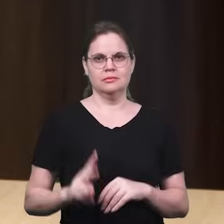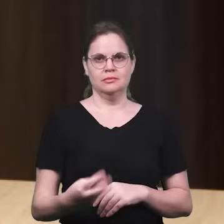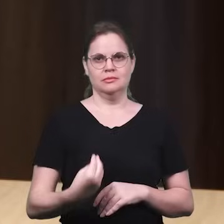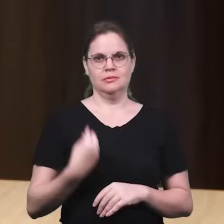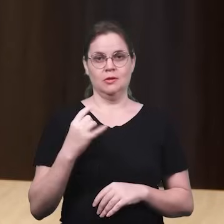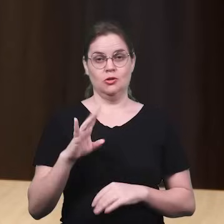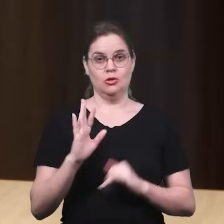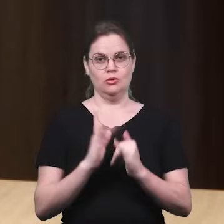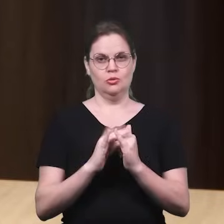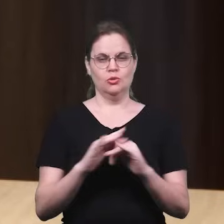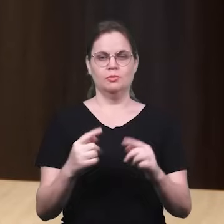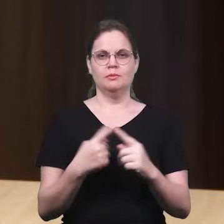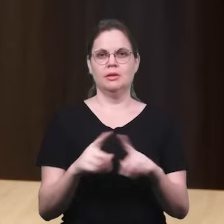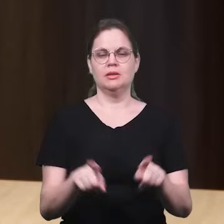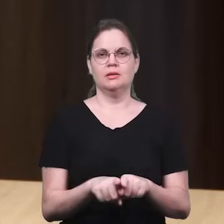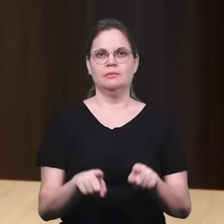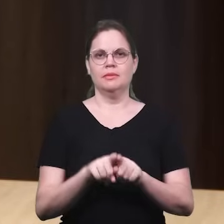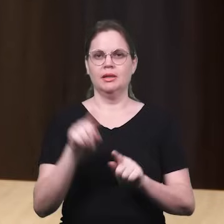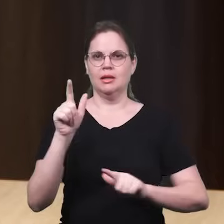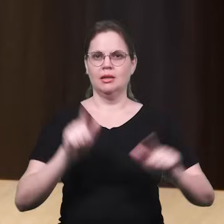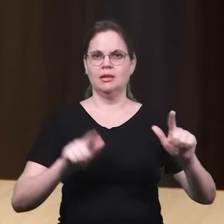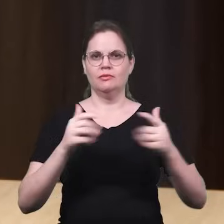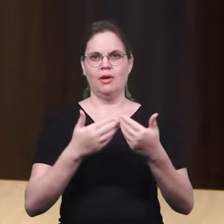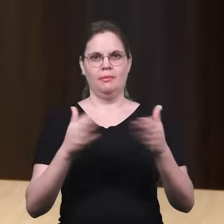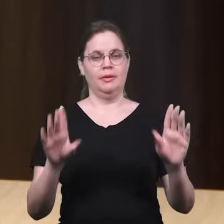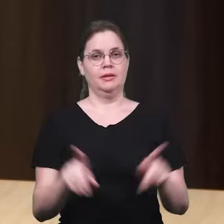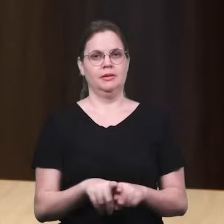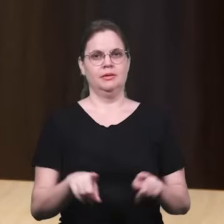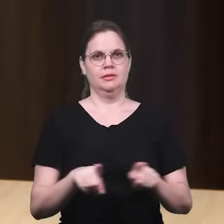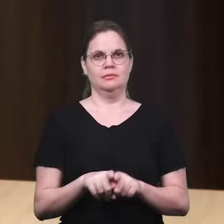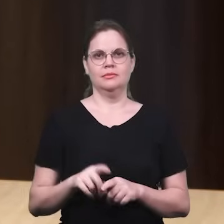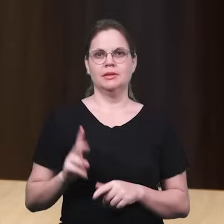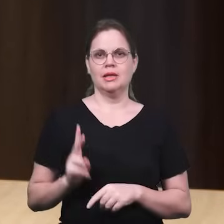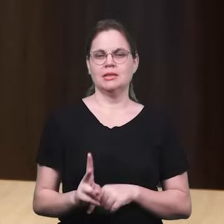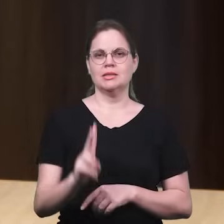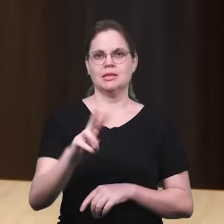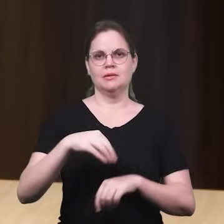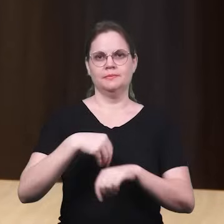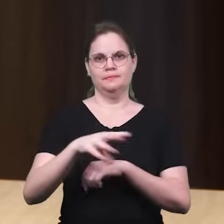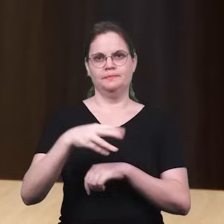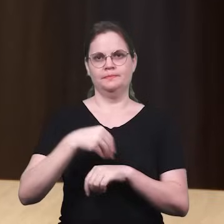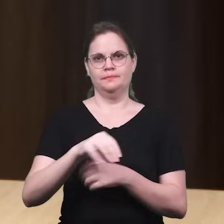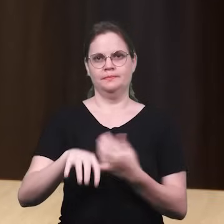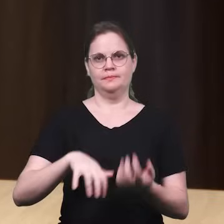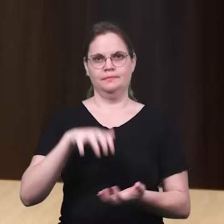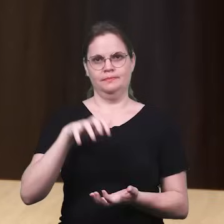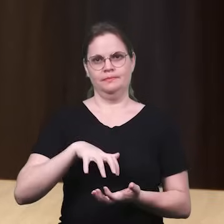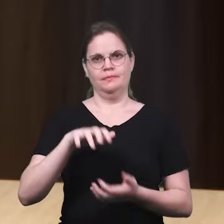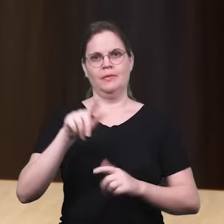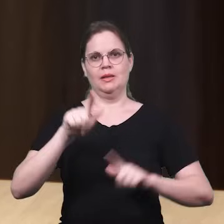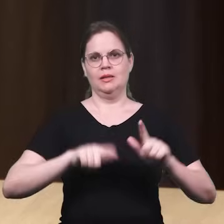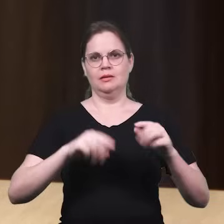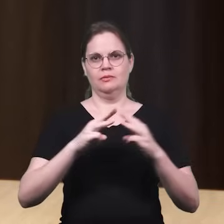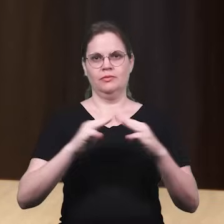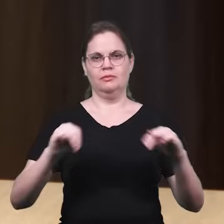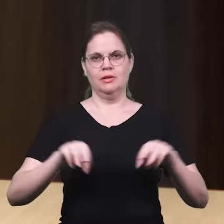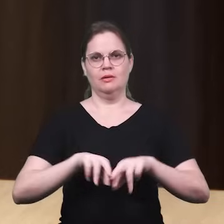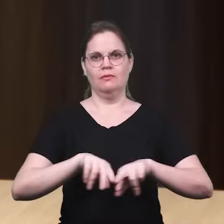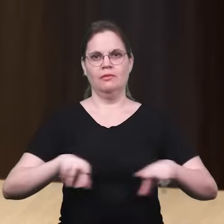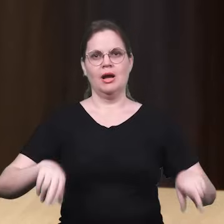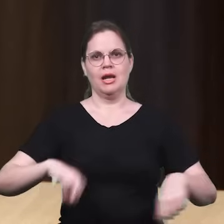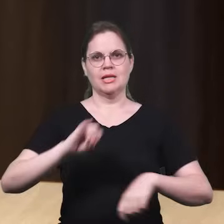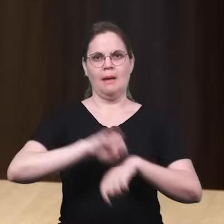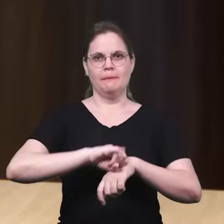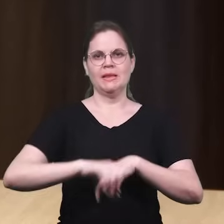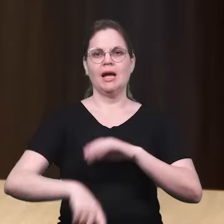pelo YouTube, mas pela TV aberta também, que está sendo transmitida agora, a TV Manaim, para várias capitais,